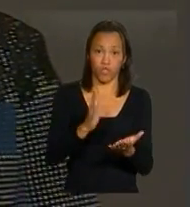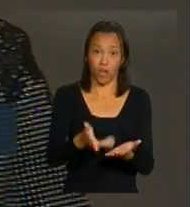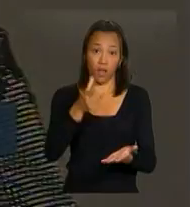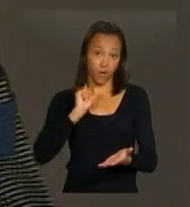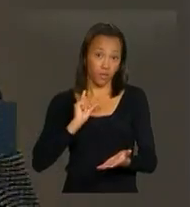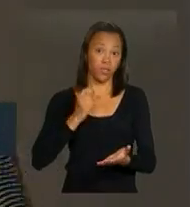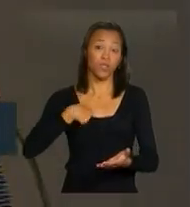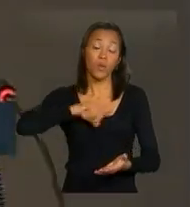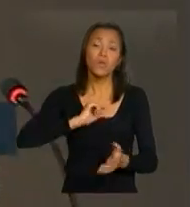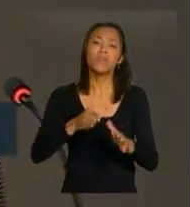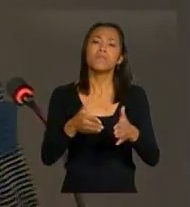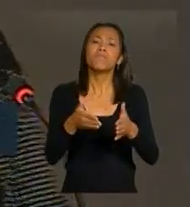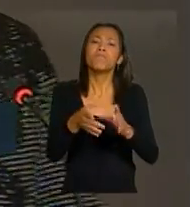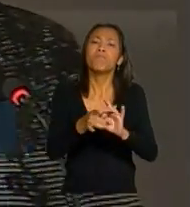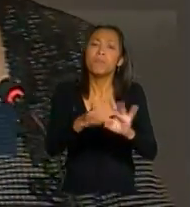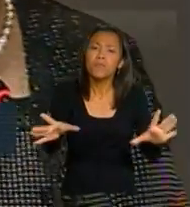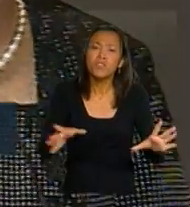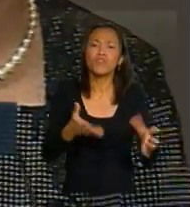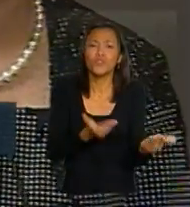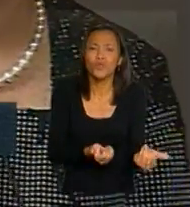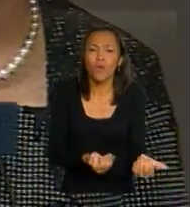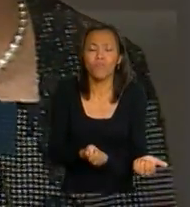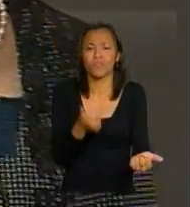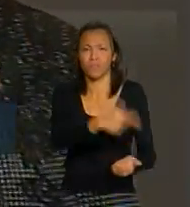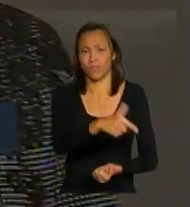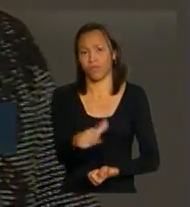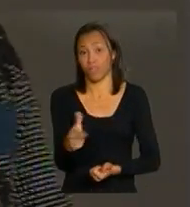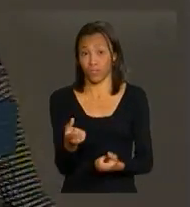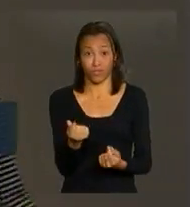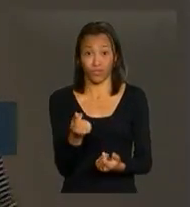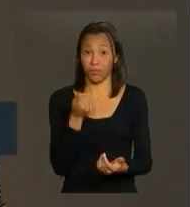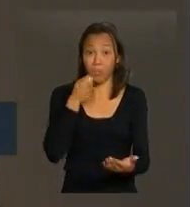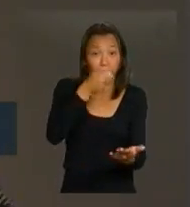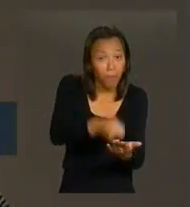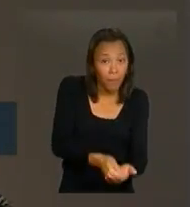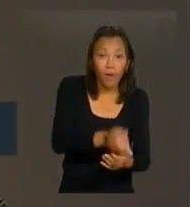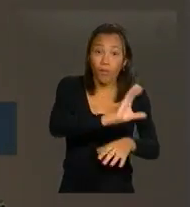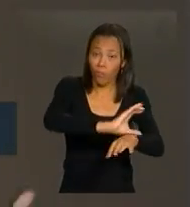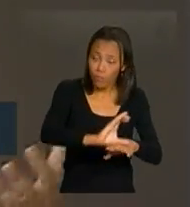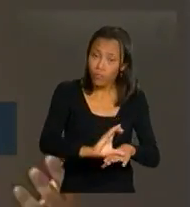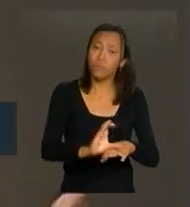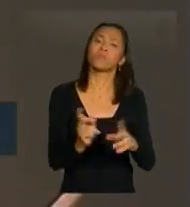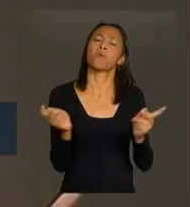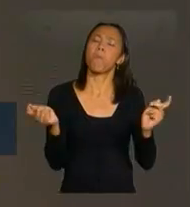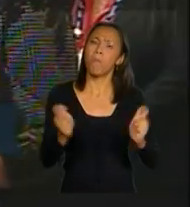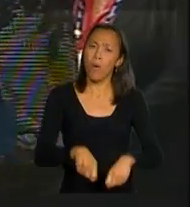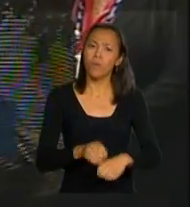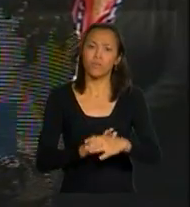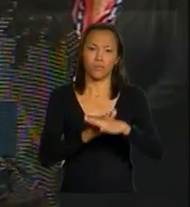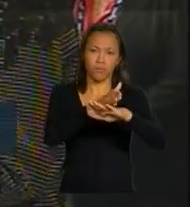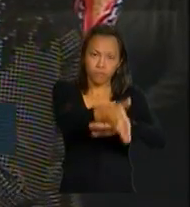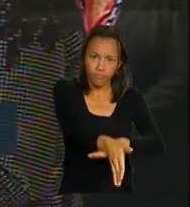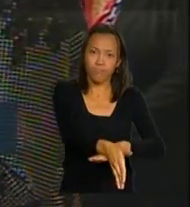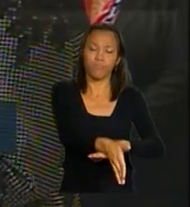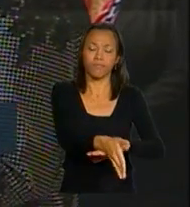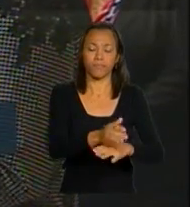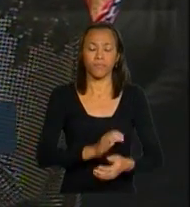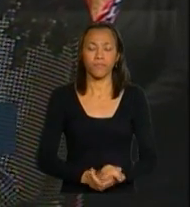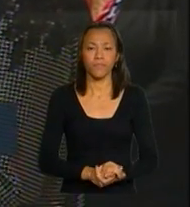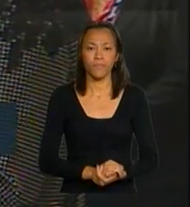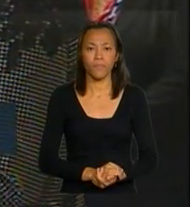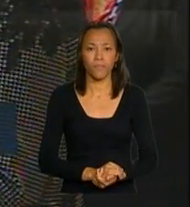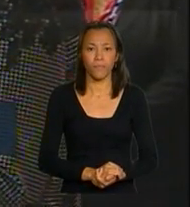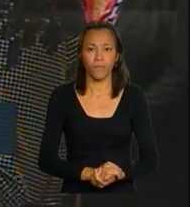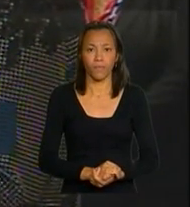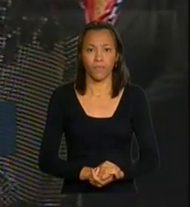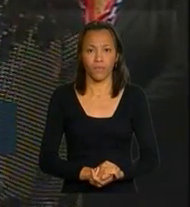nós permitimos que jovens sem recursos para pagar o curso pudessem acessar a ele. E